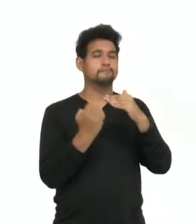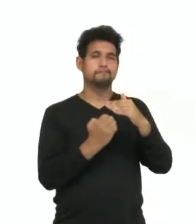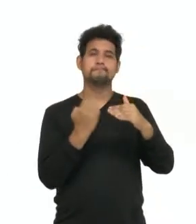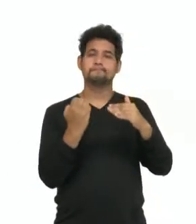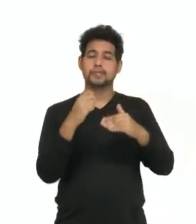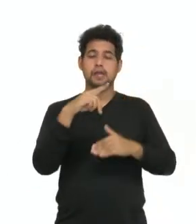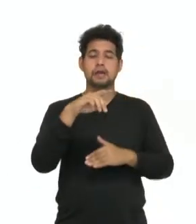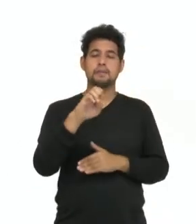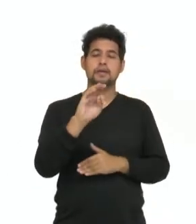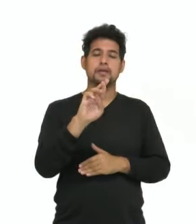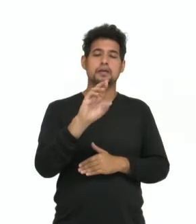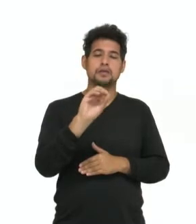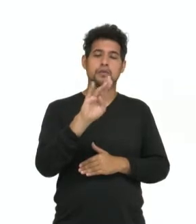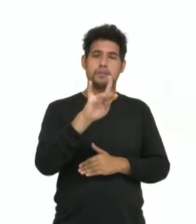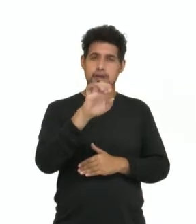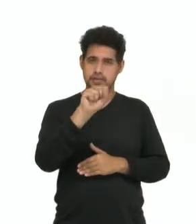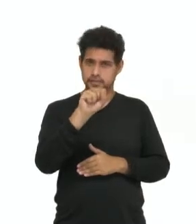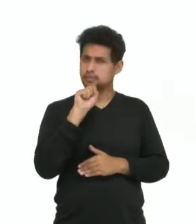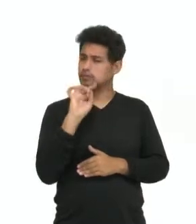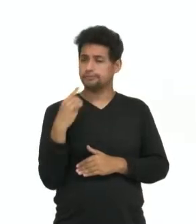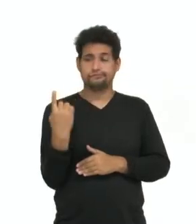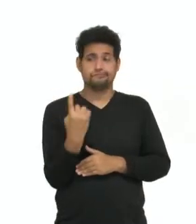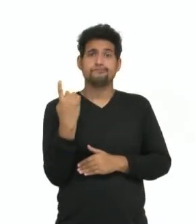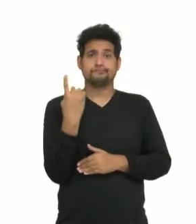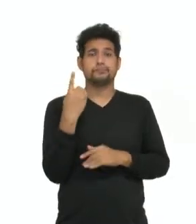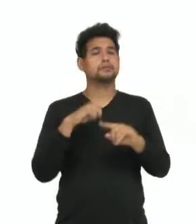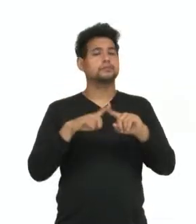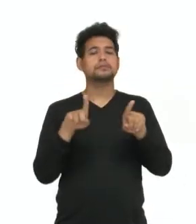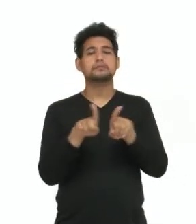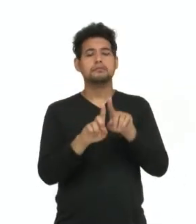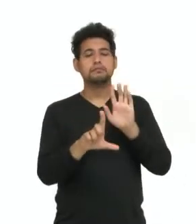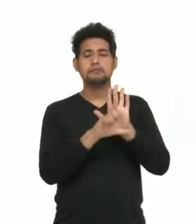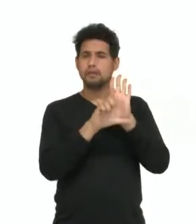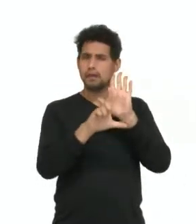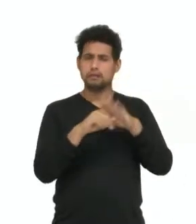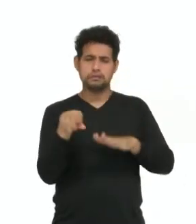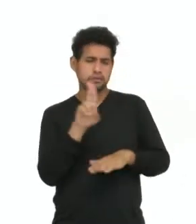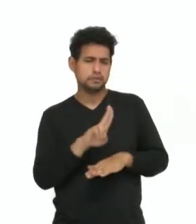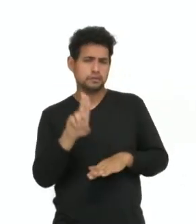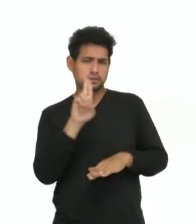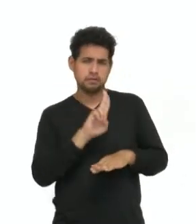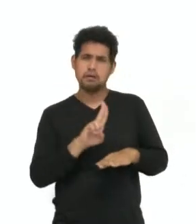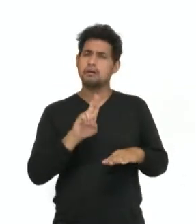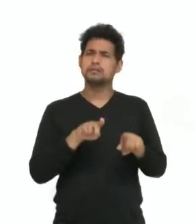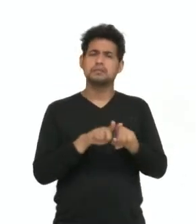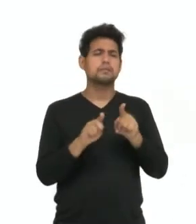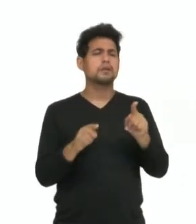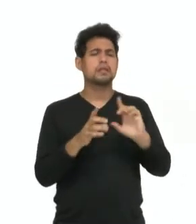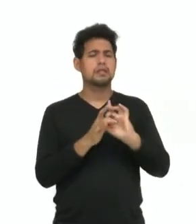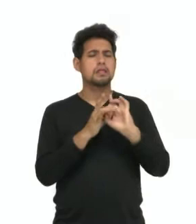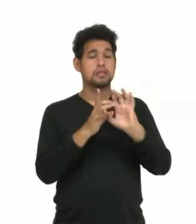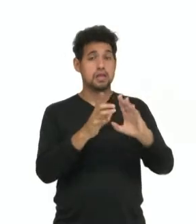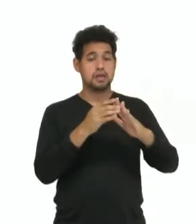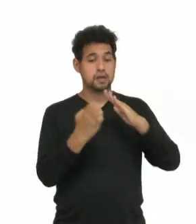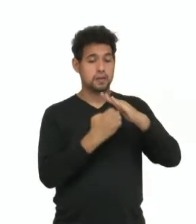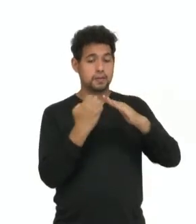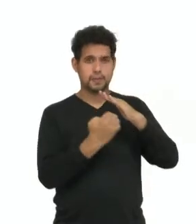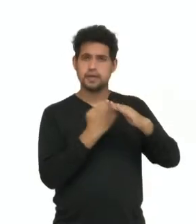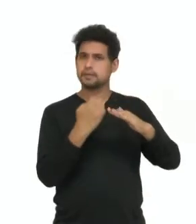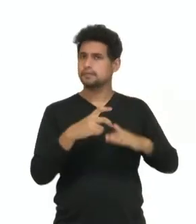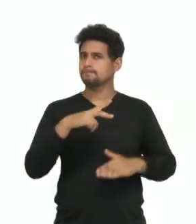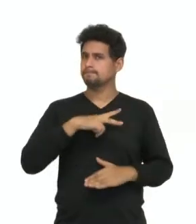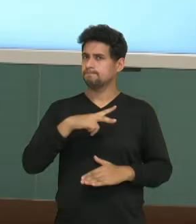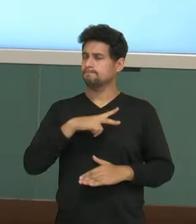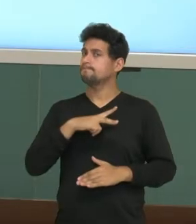de uma lei houve essa extinção do monopólio sobre a exploração petrolífera, o que permitiu que empresas do setor